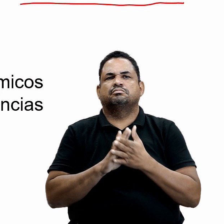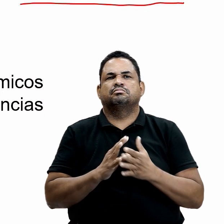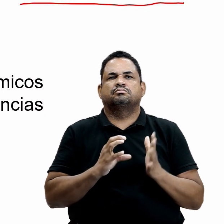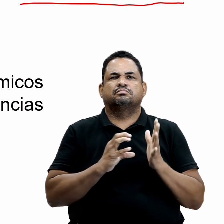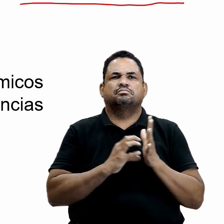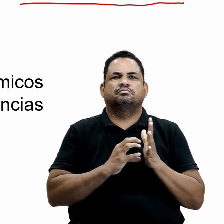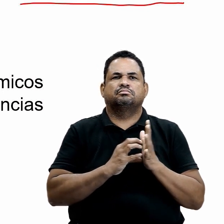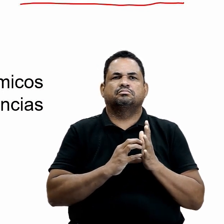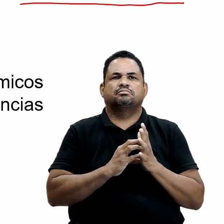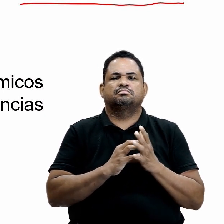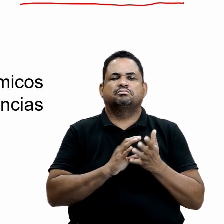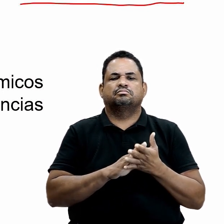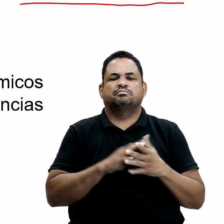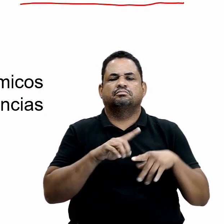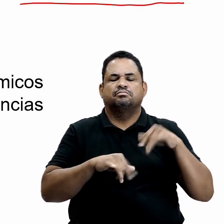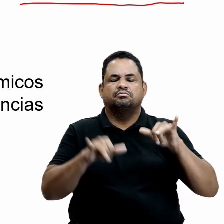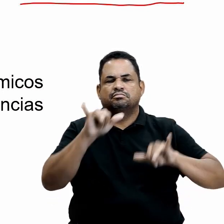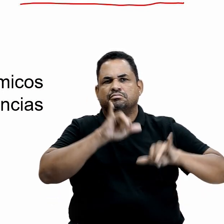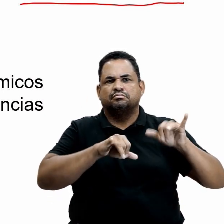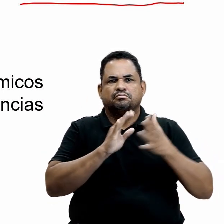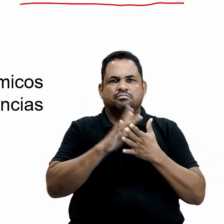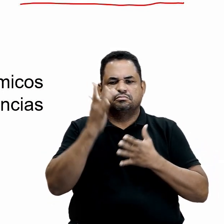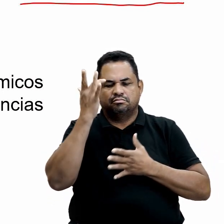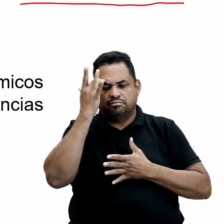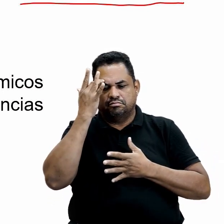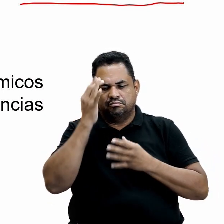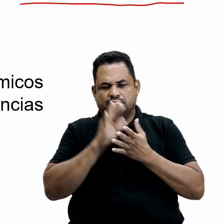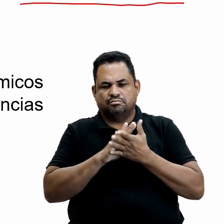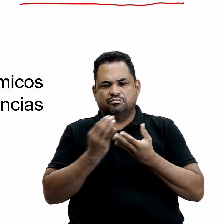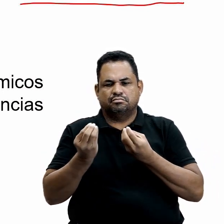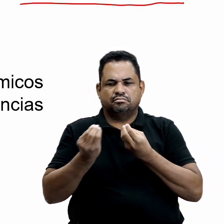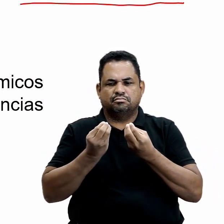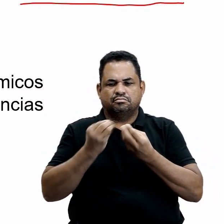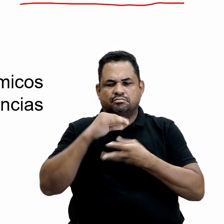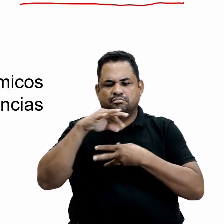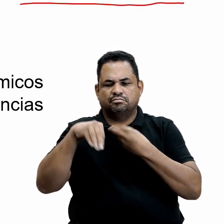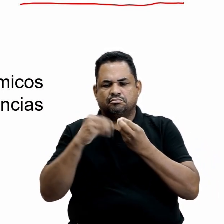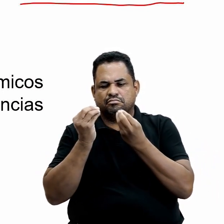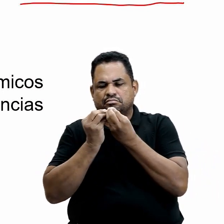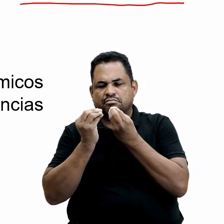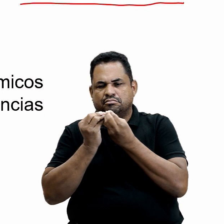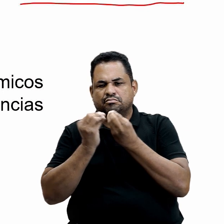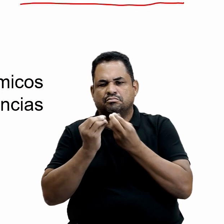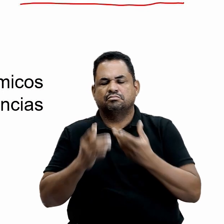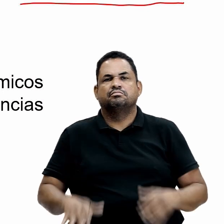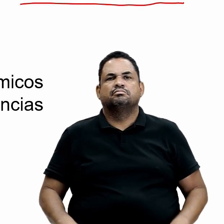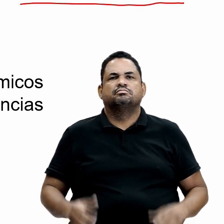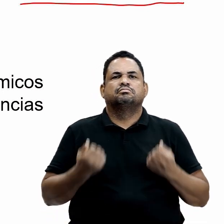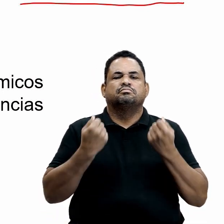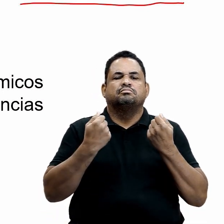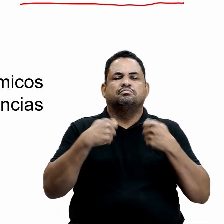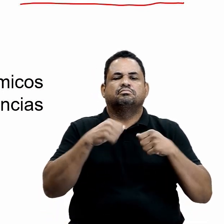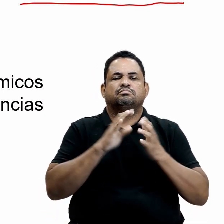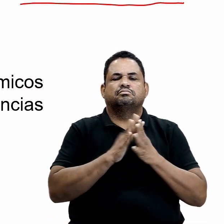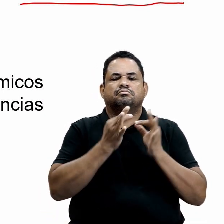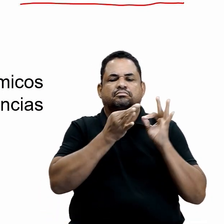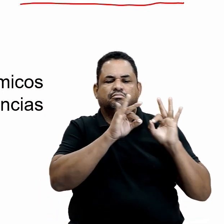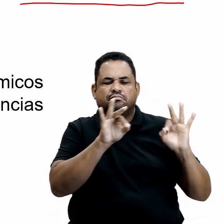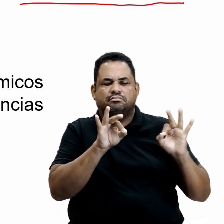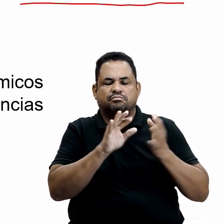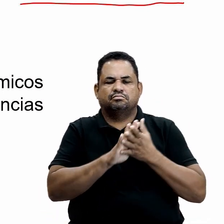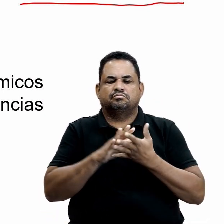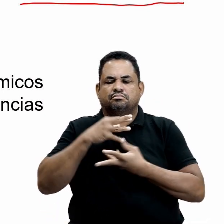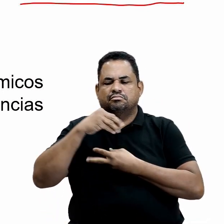os elementos químicos. Fórmulas são os compostos, são as moléculas, né? Que podem ser simples ou que